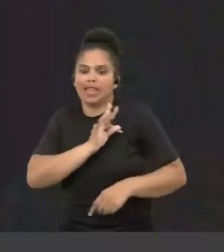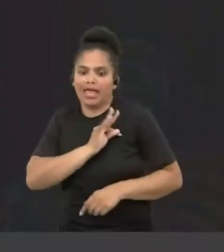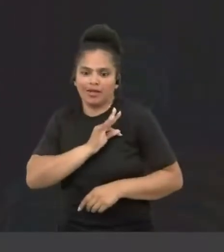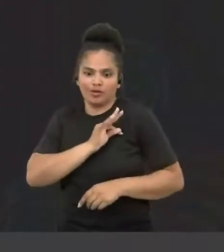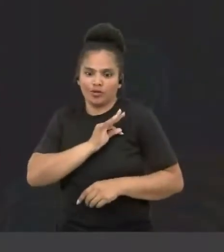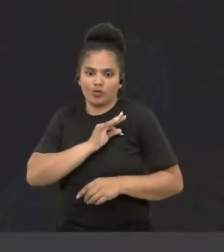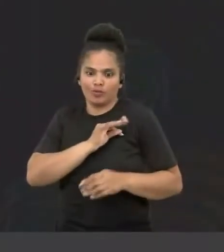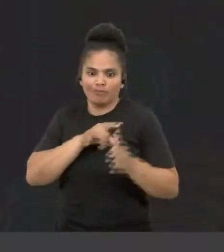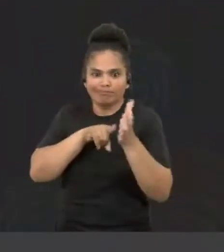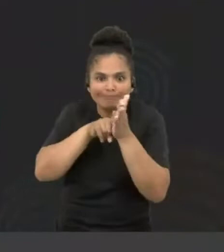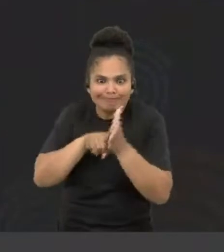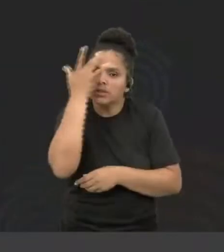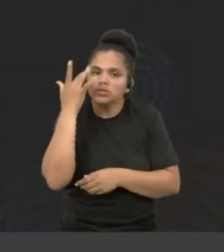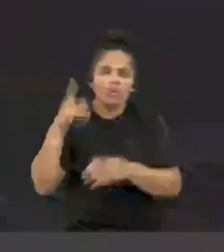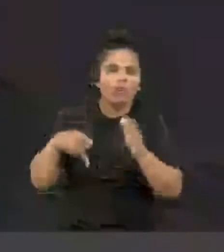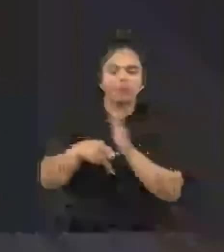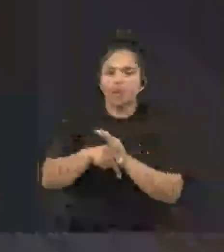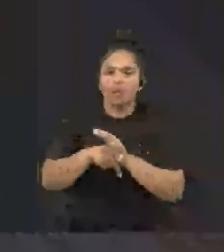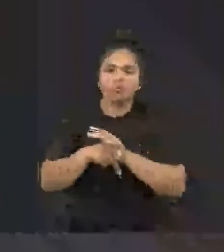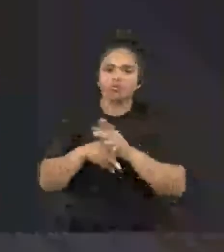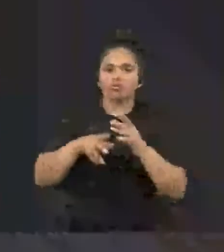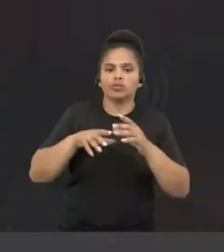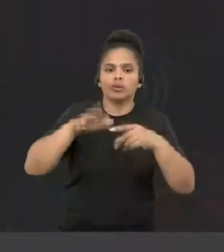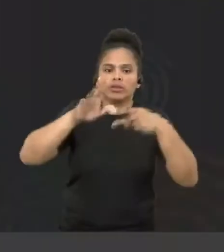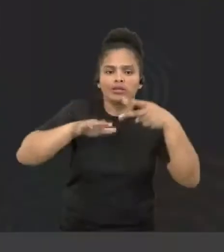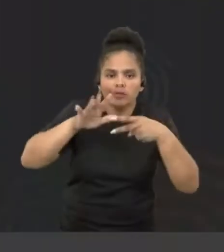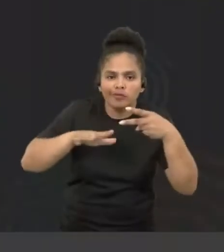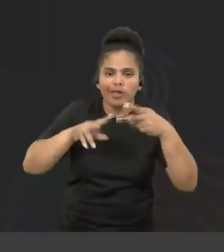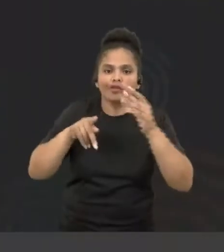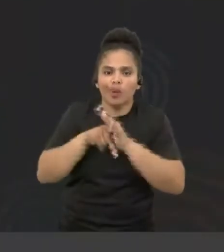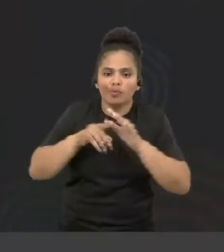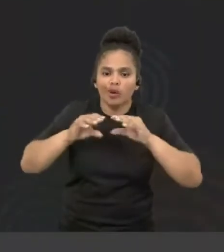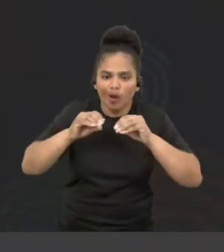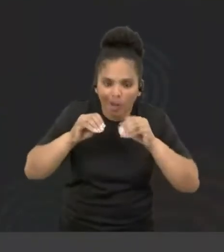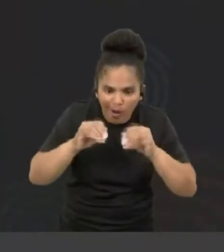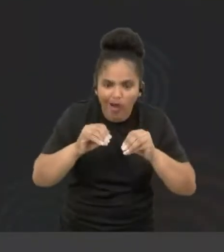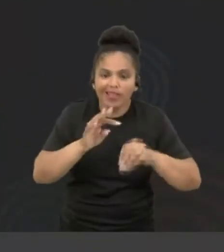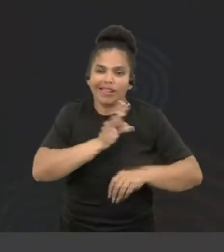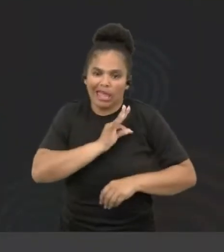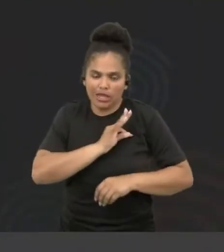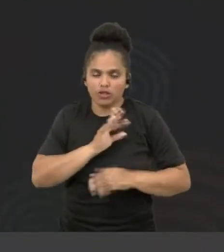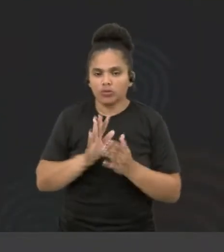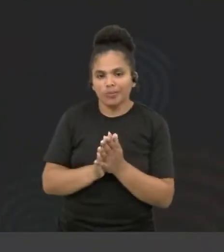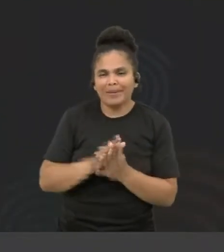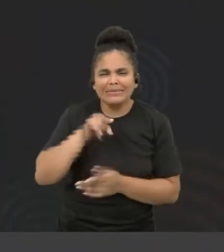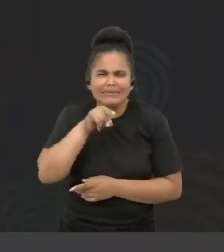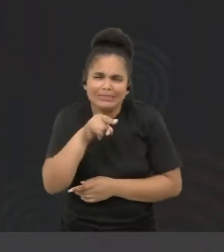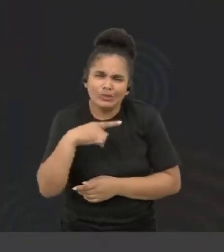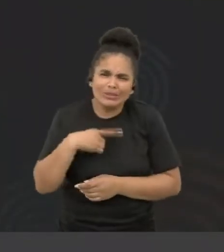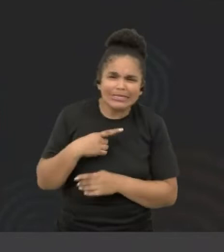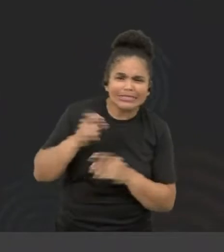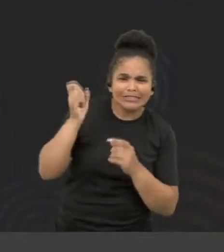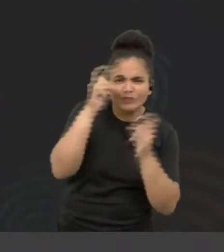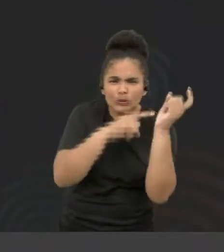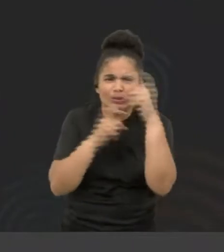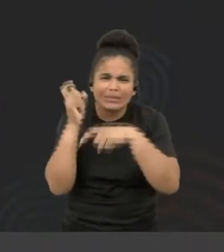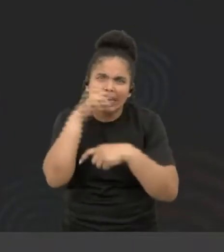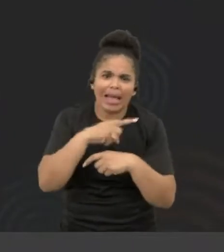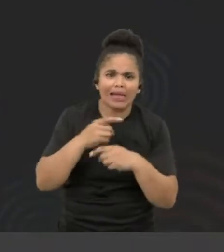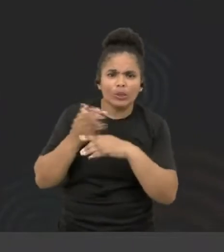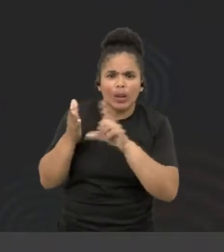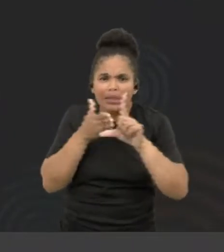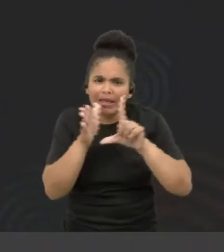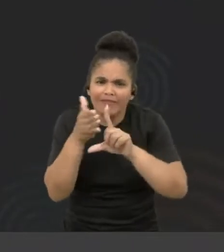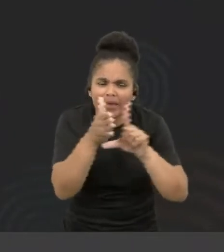que qualquer pessoa possa identificar, poxa vida, isso daqui tem uma questão que está dificultando a minha navegação. E você pode